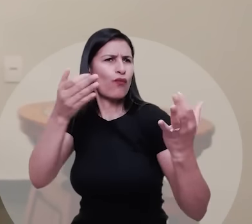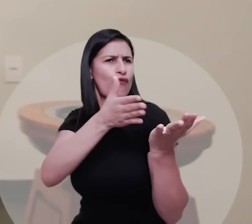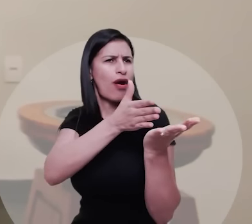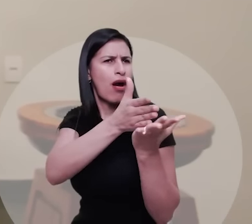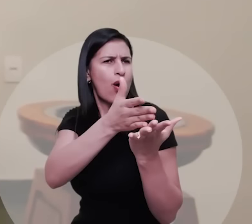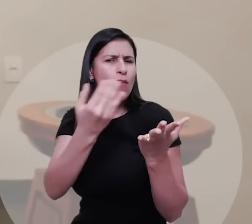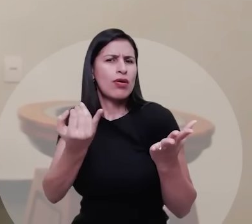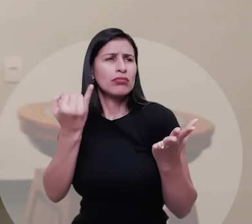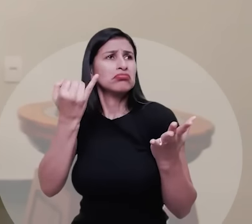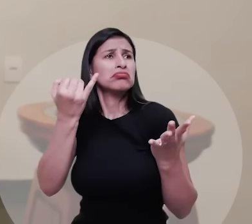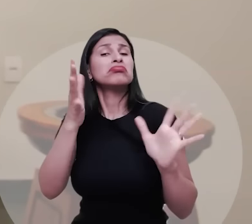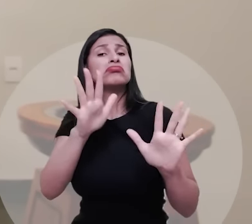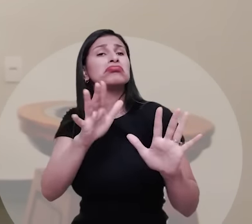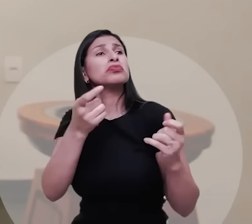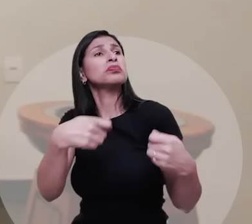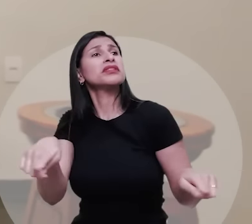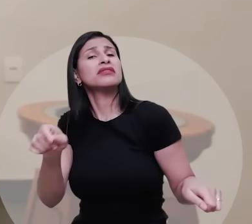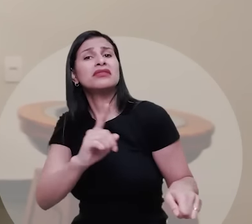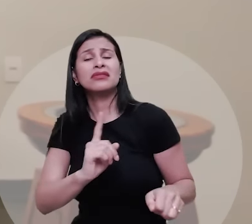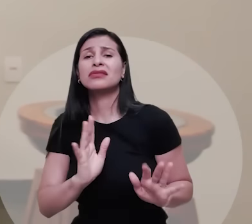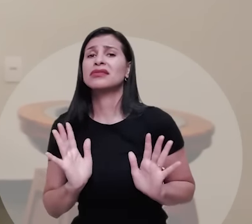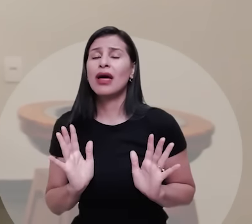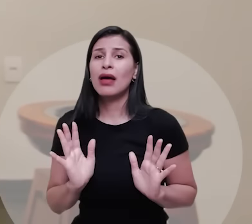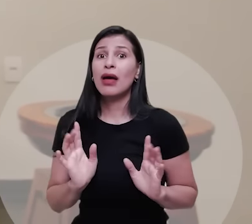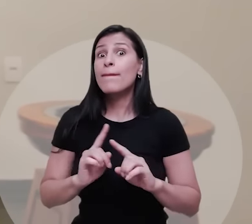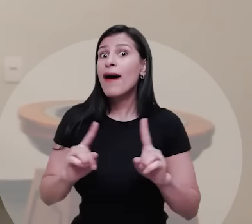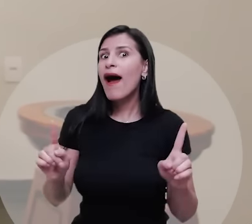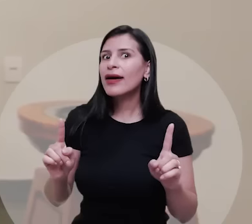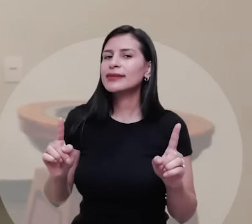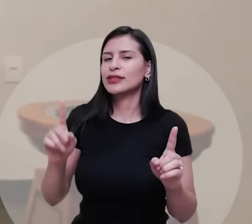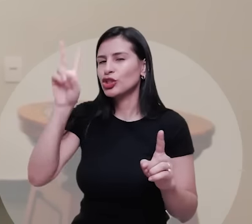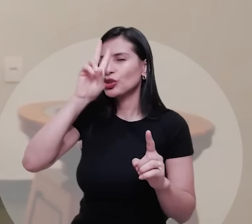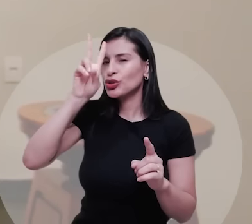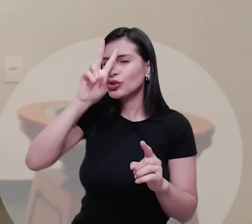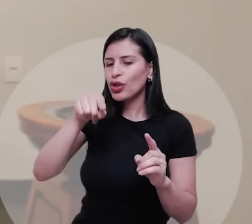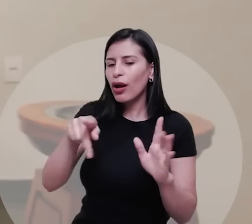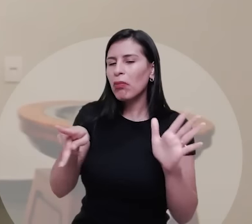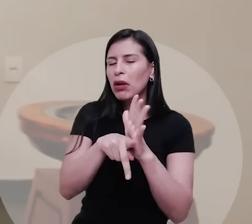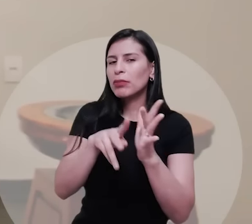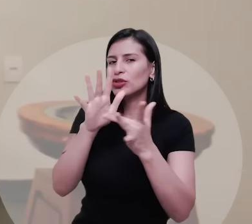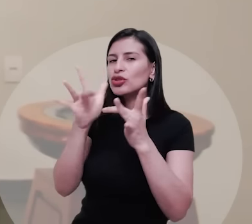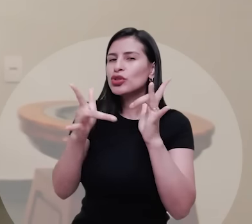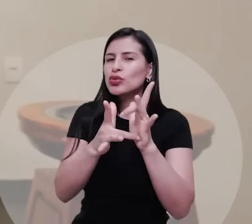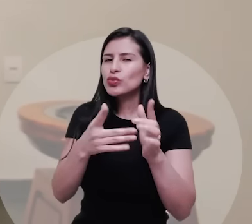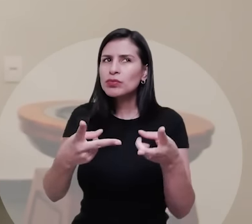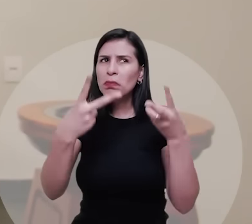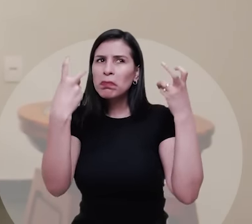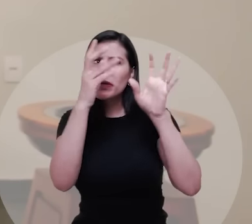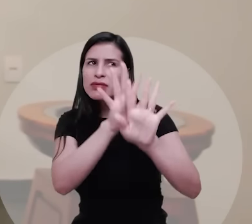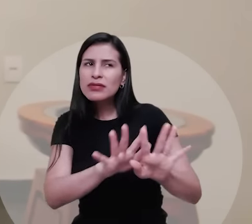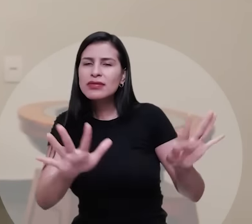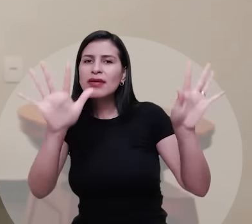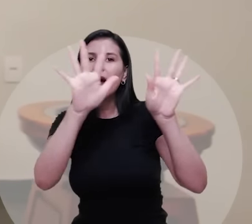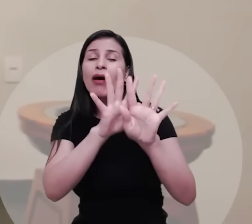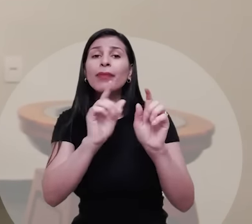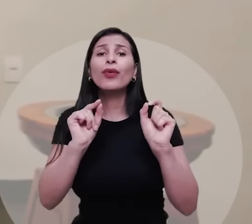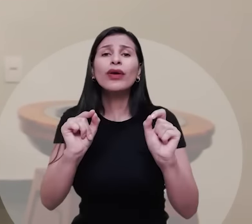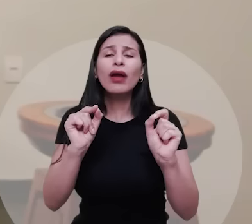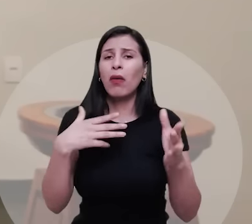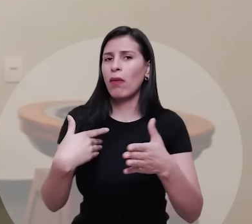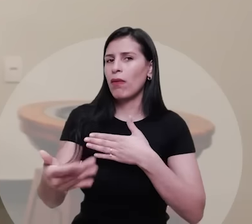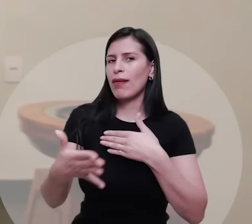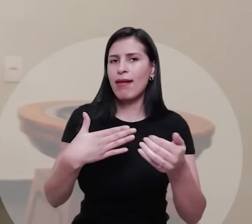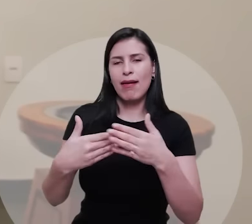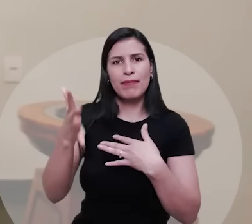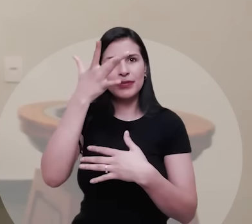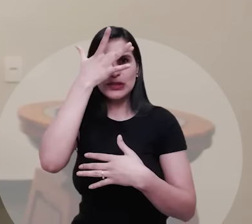nós vemos que tanto aqueles que possuem quanto os que não possuem qualidades e méritos precisam